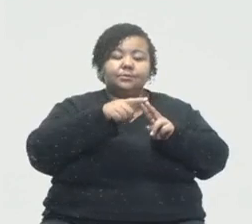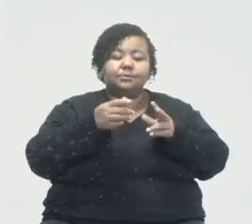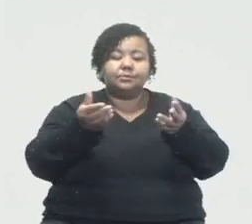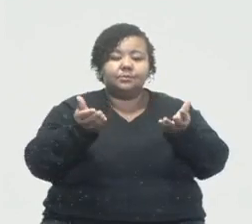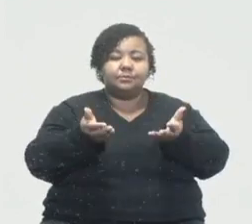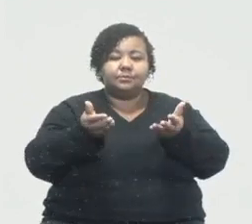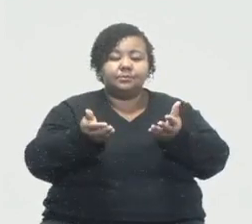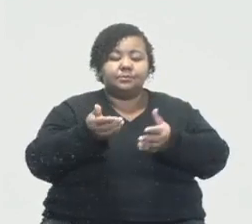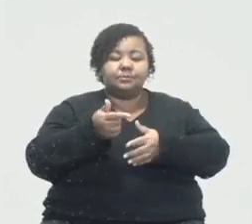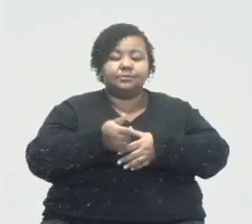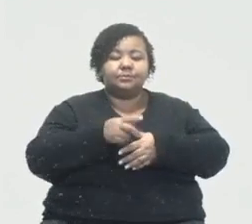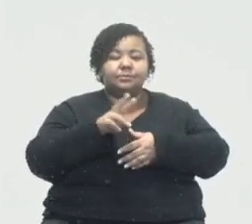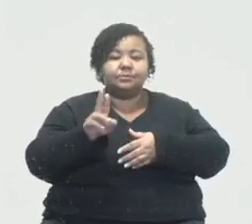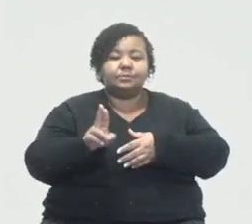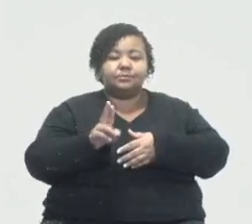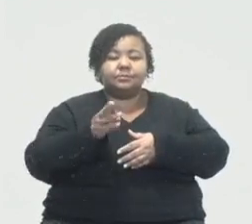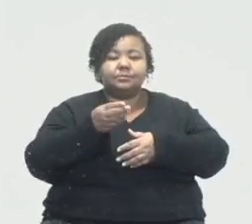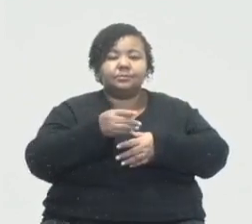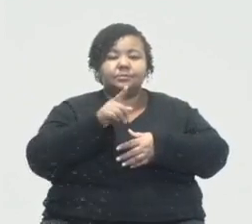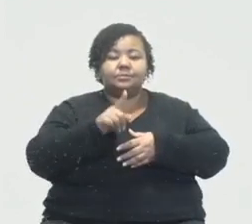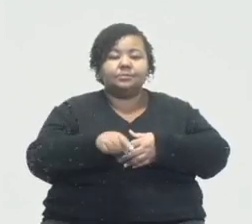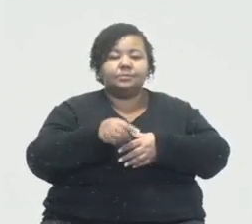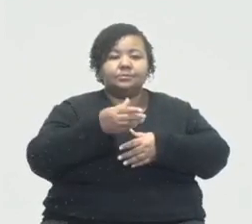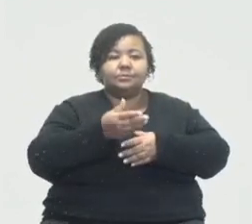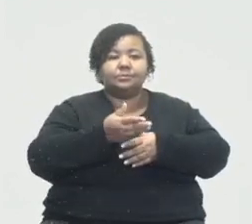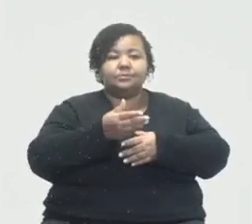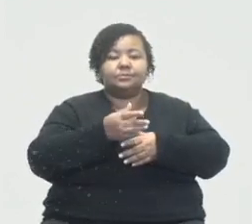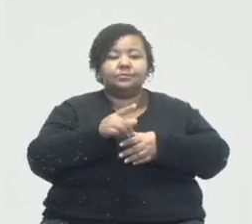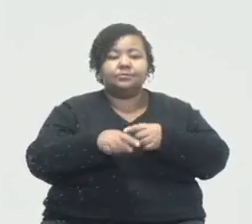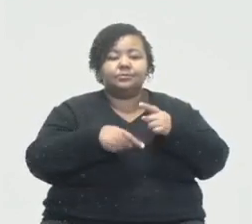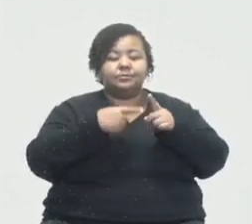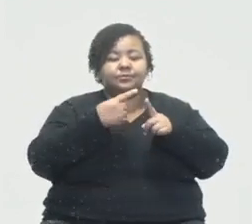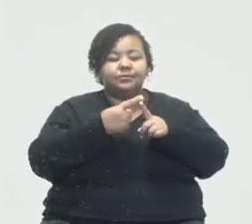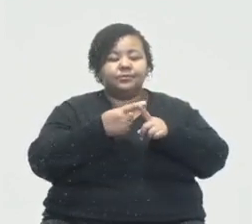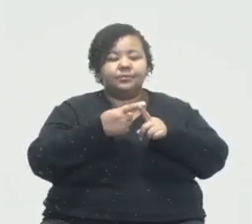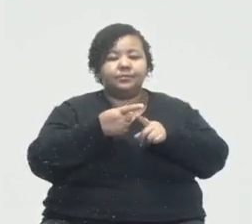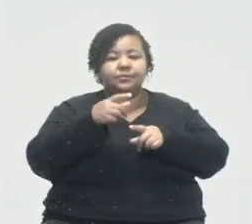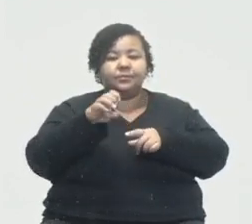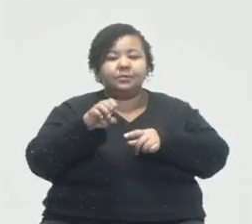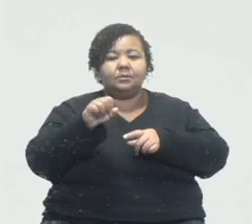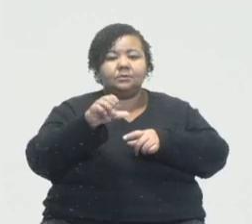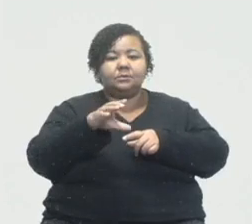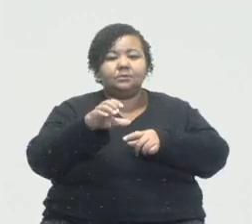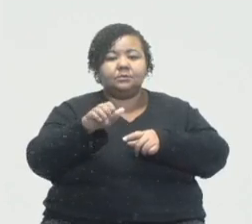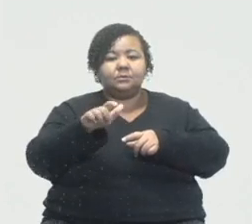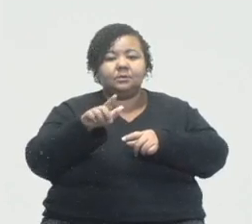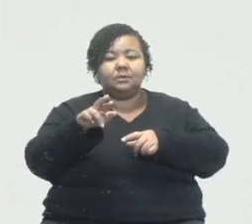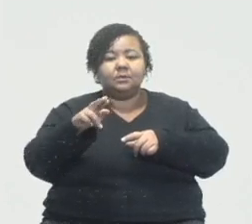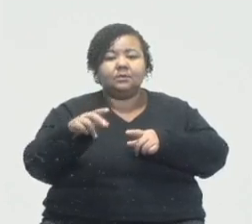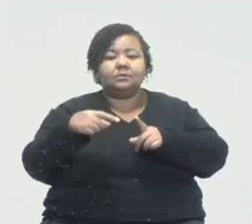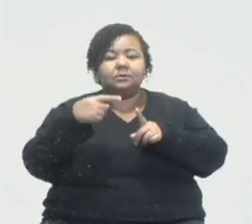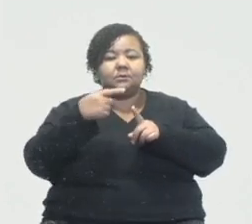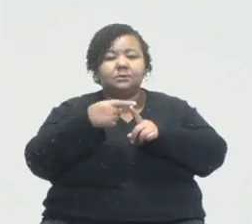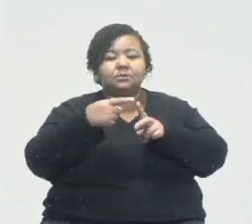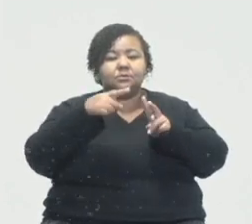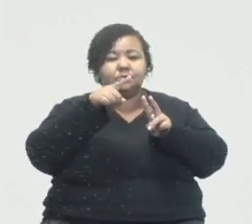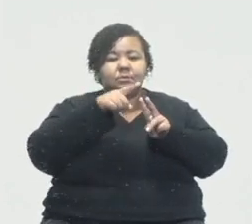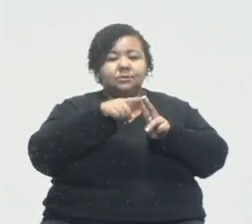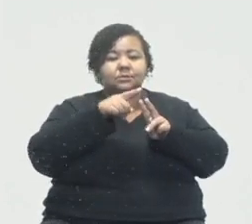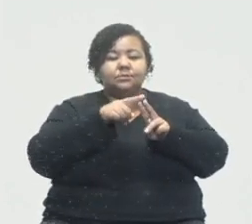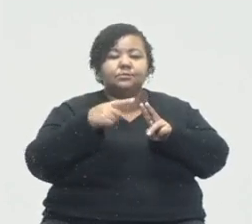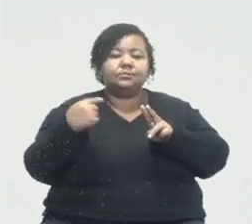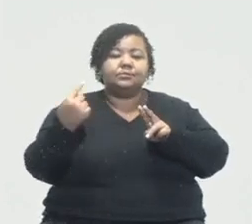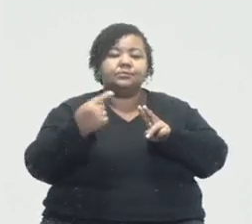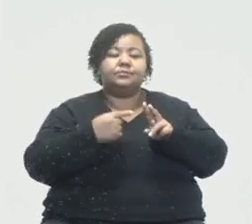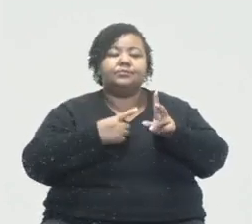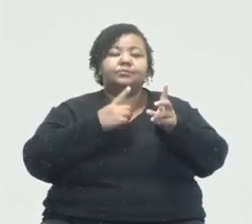uso das operações de multiplicação por escalar e adição de vetores, nós vamos chegar